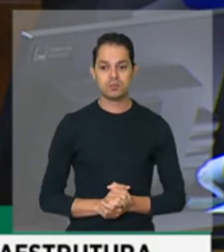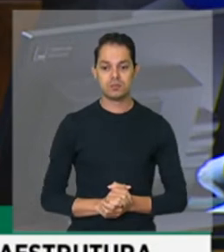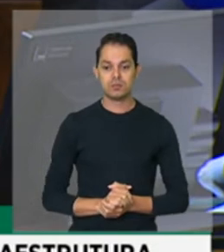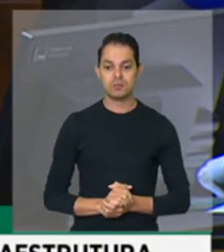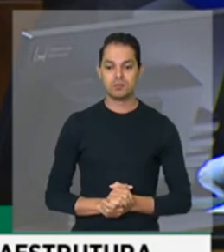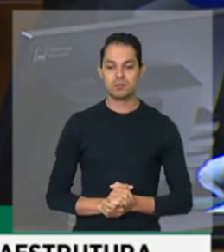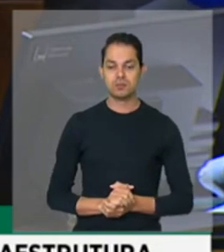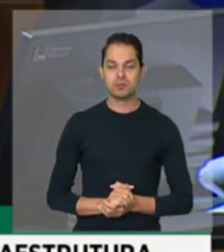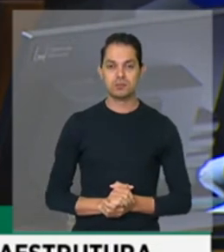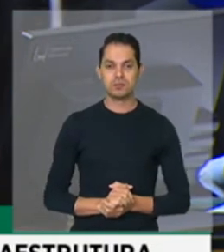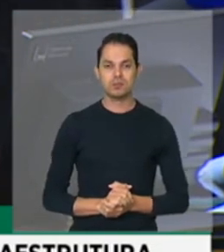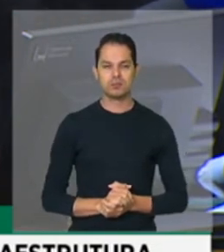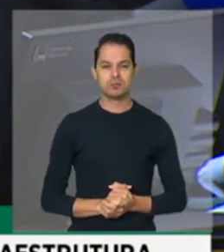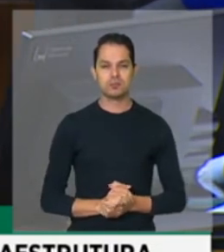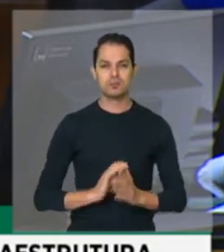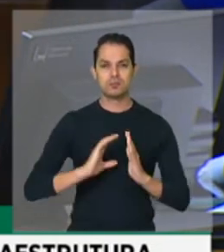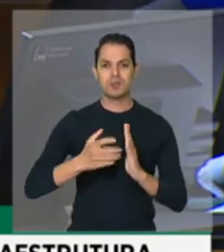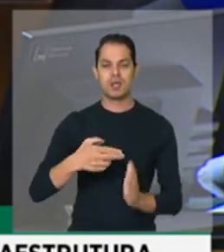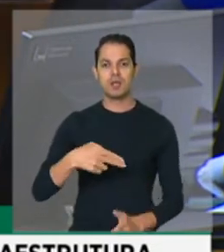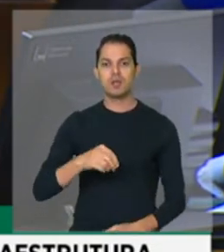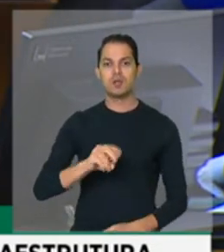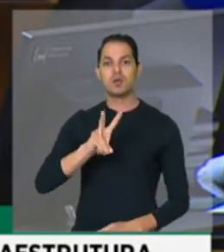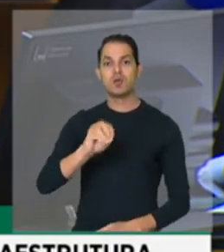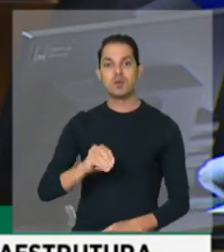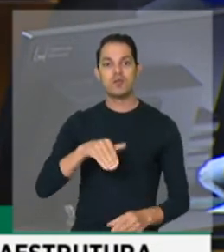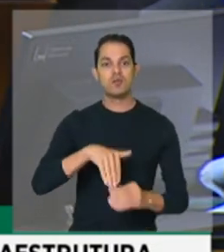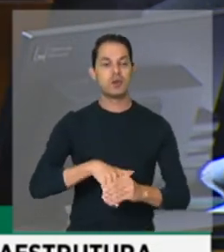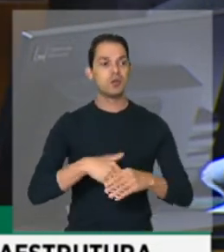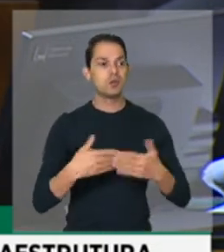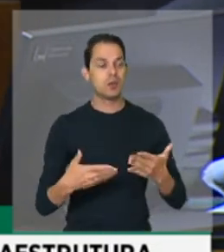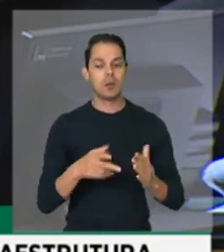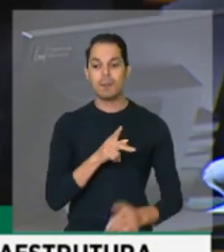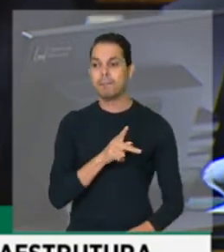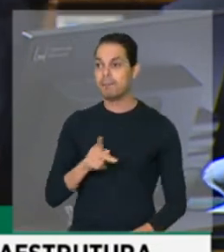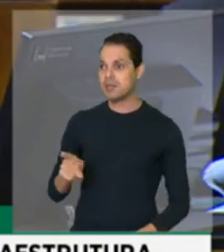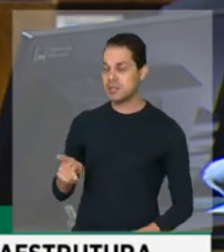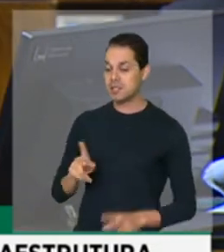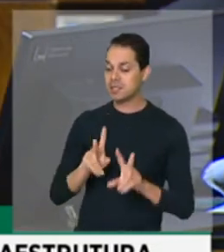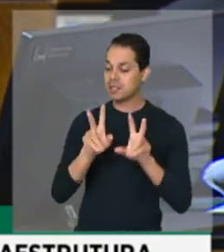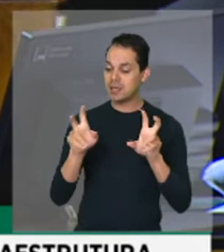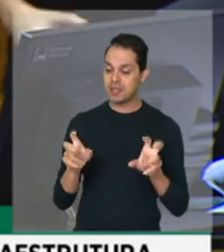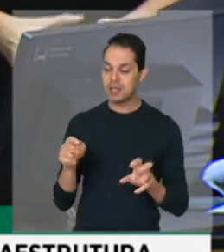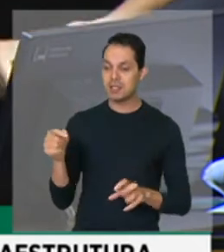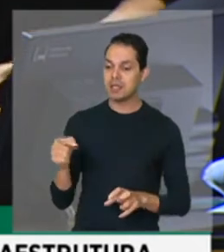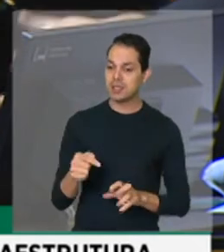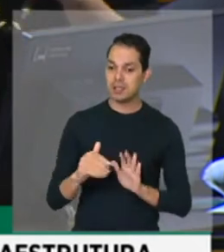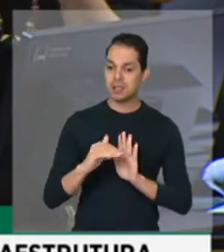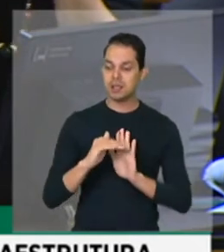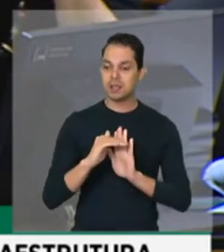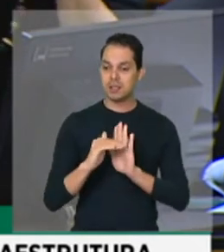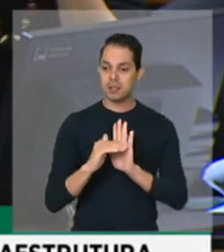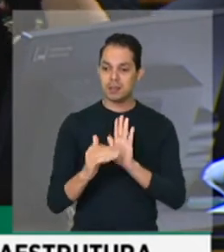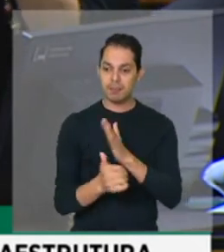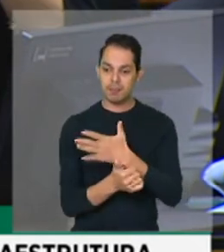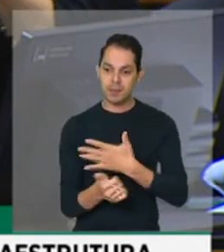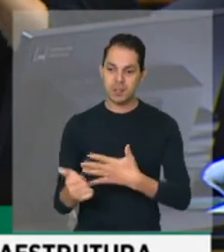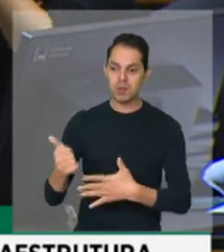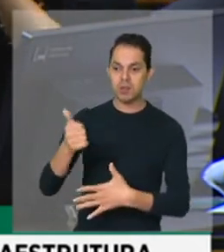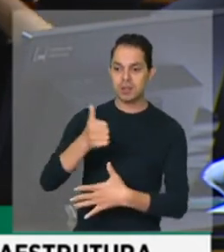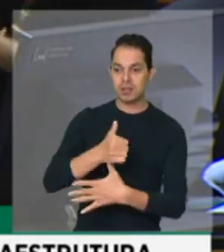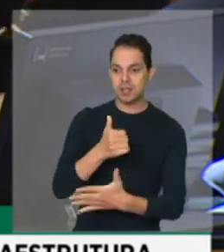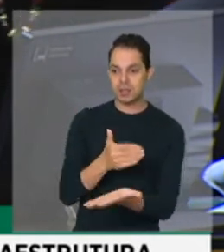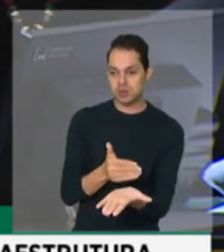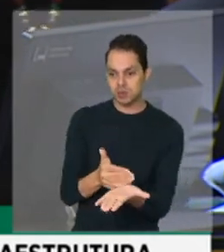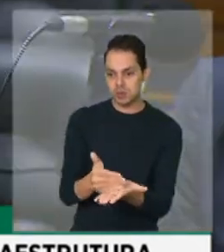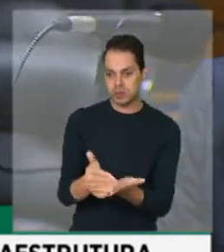Como orienta o novo? Presidente, essa é uma das matérias que estavam nas prioridades logo no início da